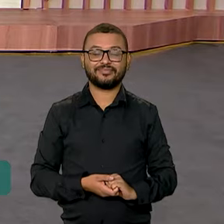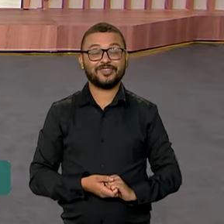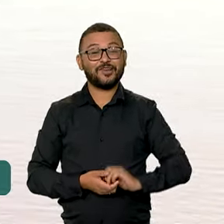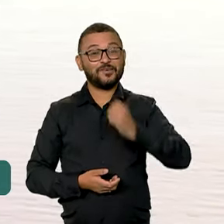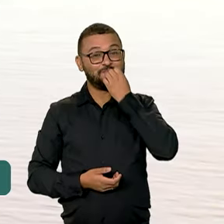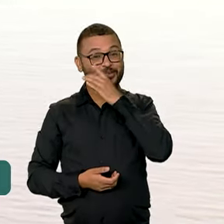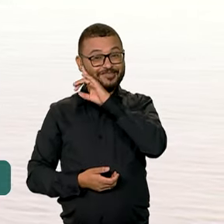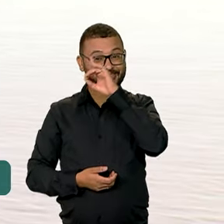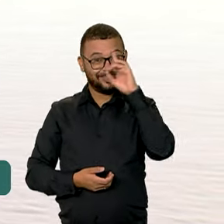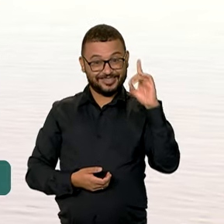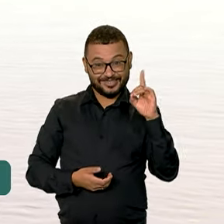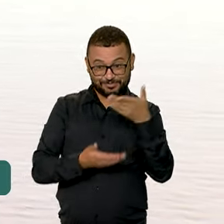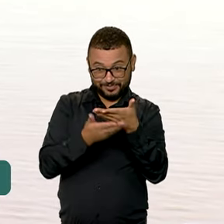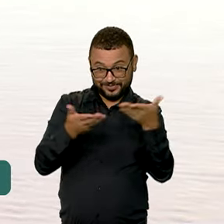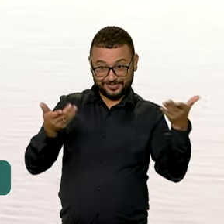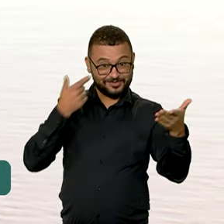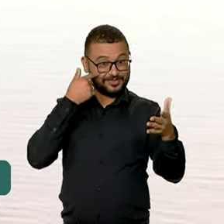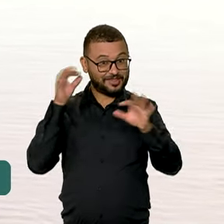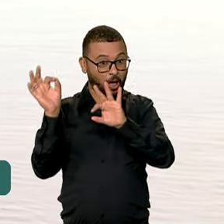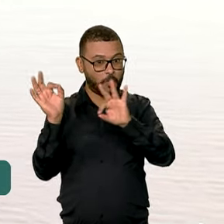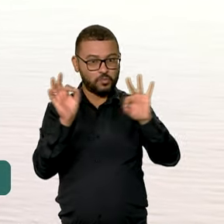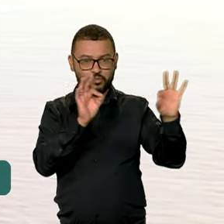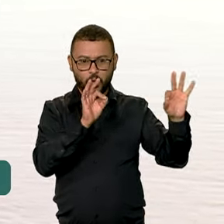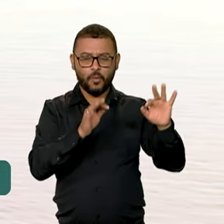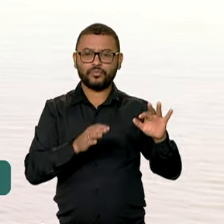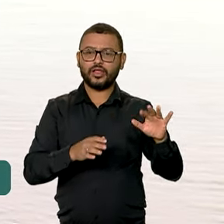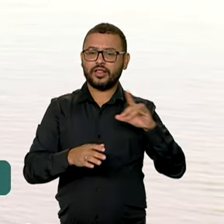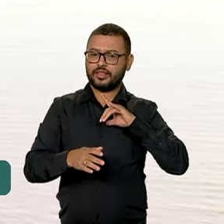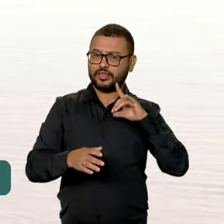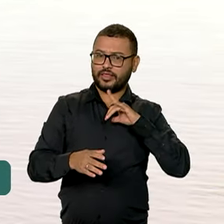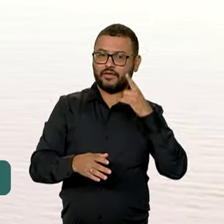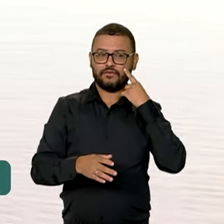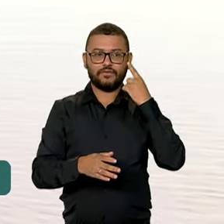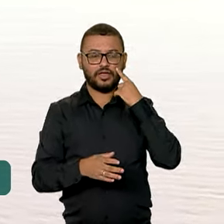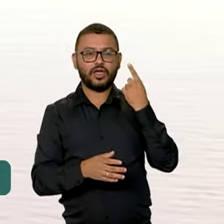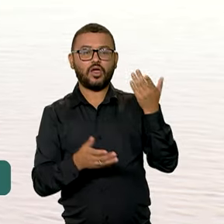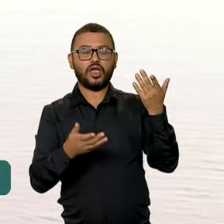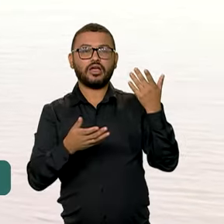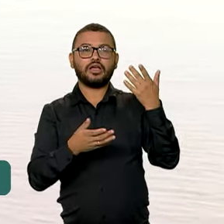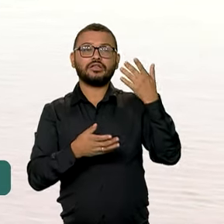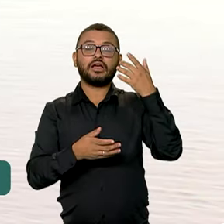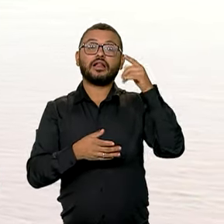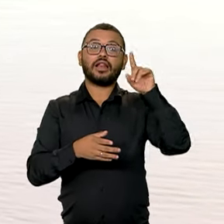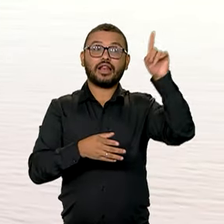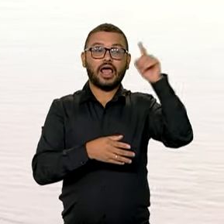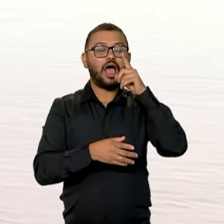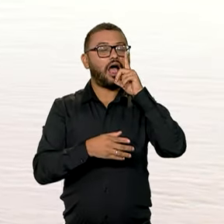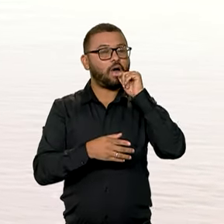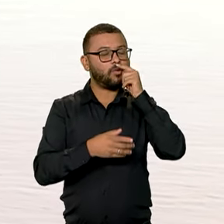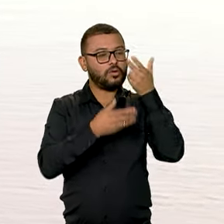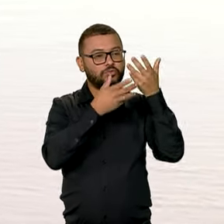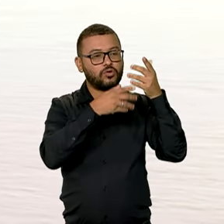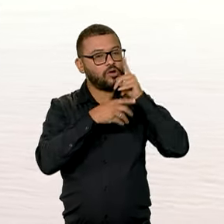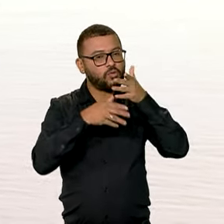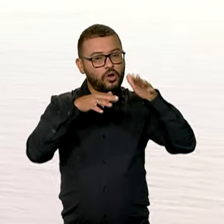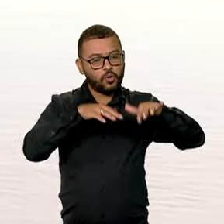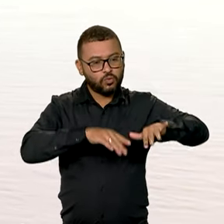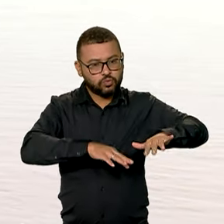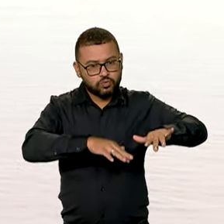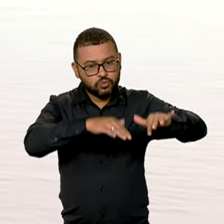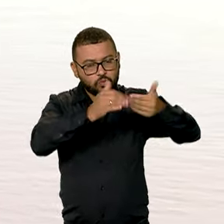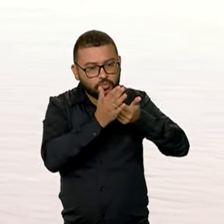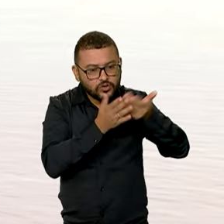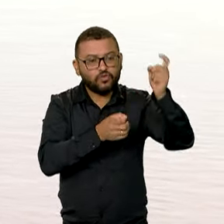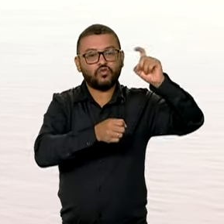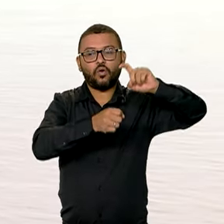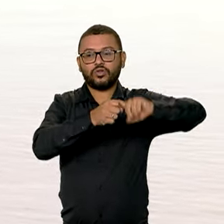Bom dia, Vanessa. Bom dia a você que nos assiste. Depois de registrar recuo neste domingo, o rio Guaíba voltou a subir neste começo